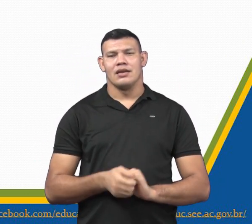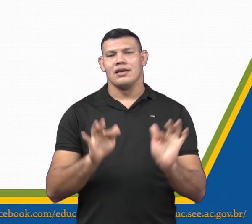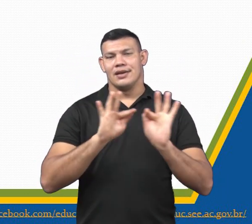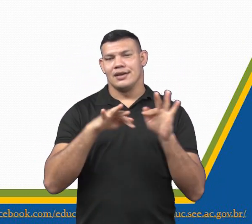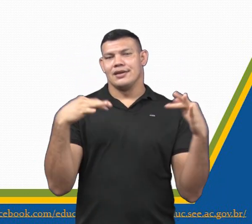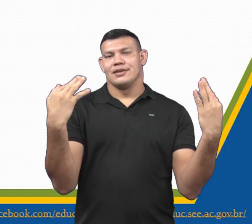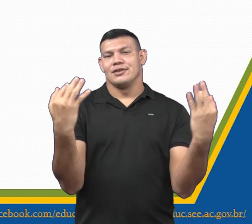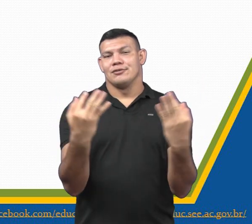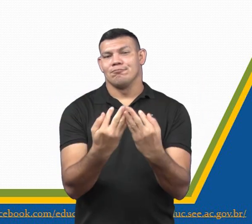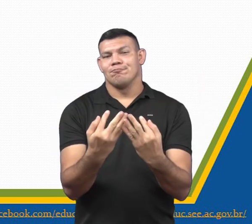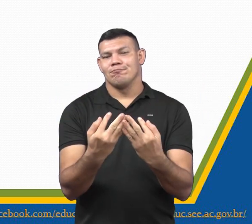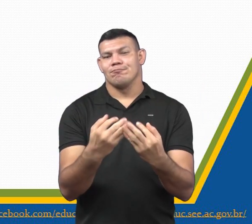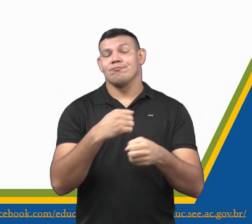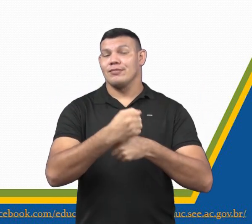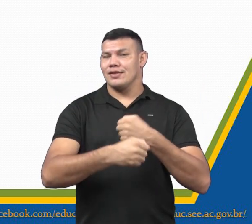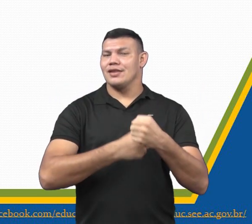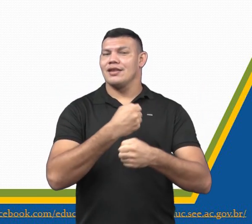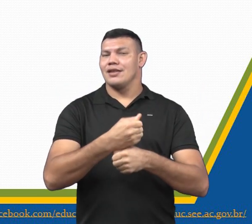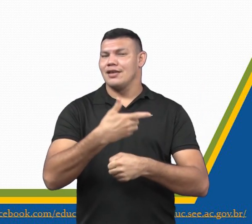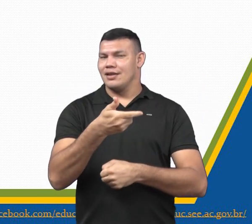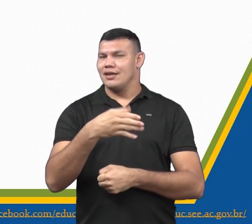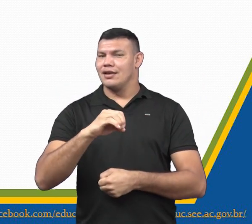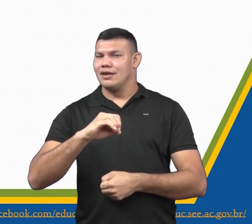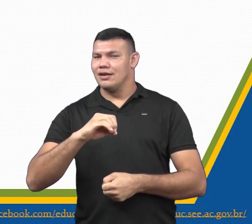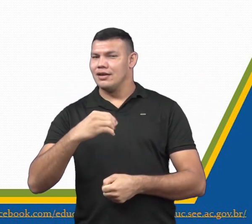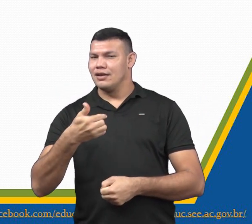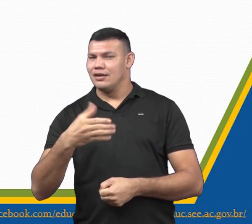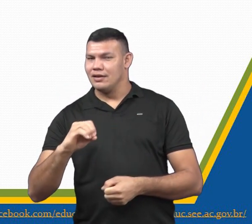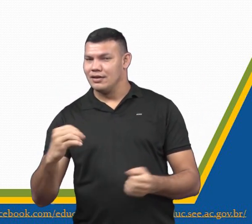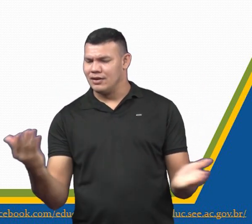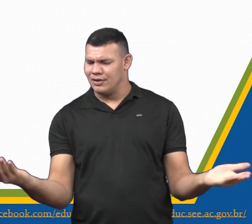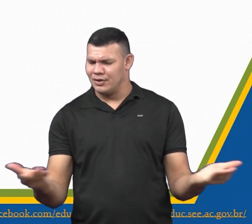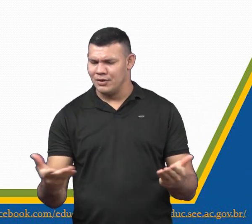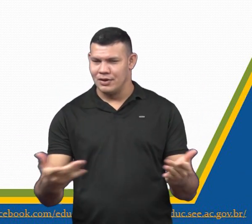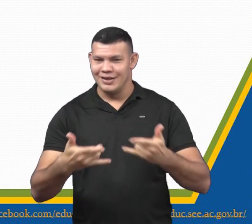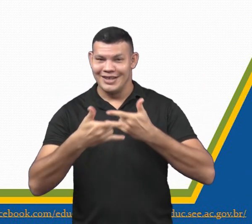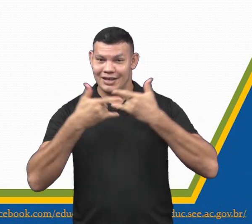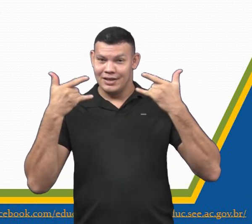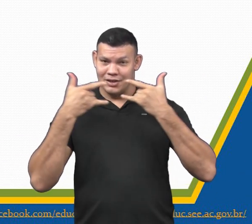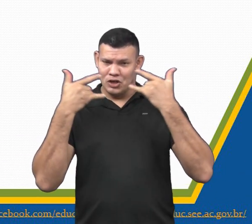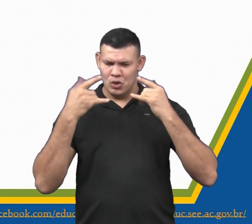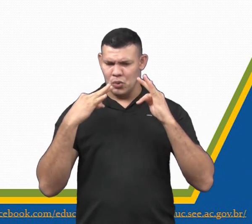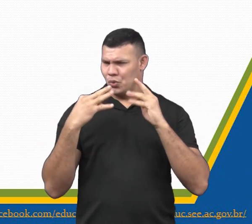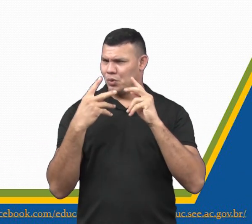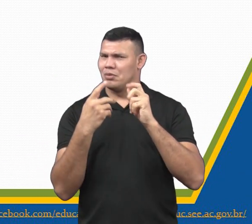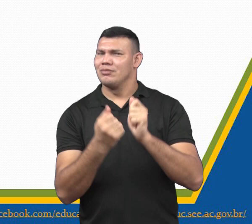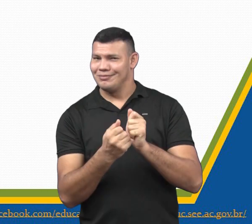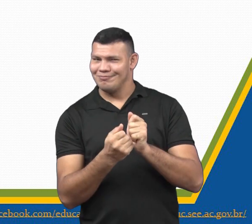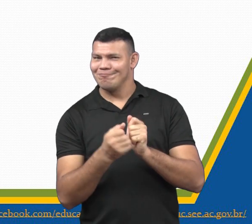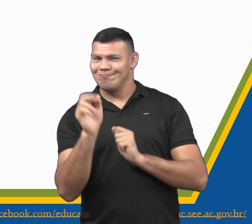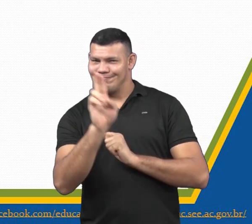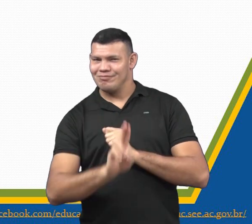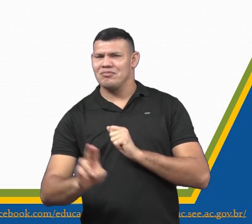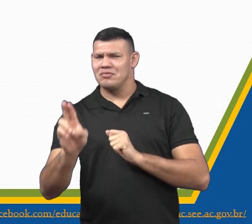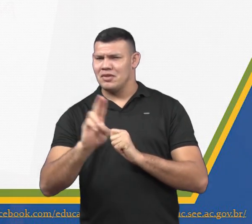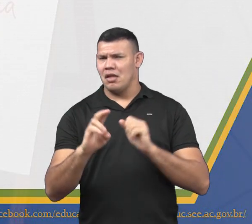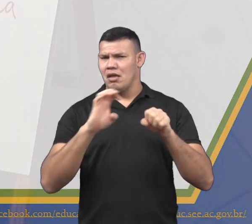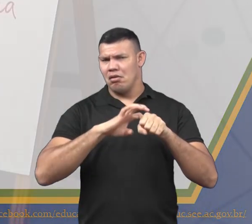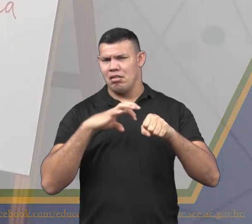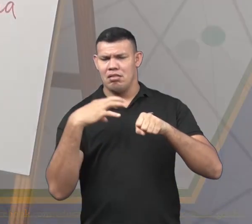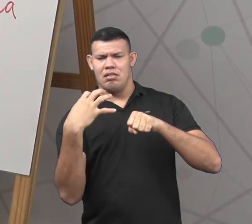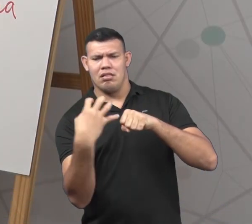família, 2020. É uma foto mais atual. Eles todos com máscara. Lembrando que em 2020 aconteceu a pandemia,